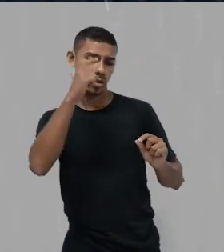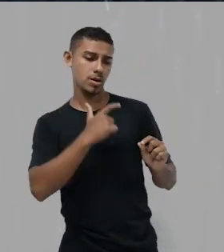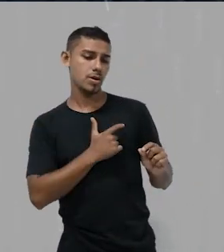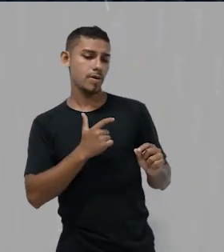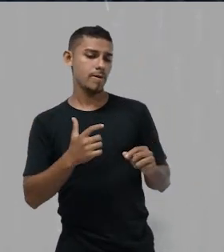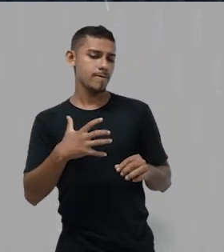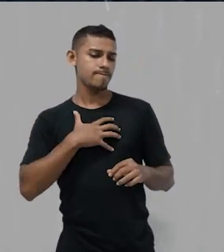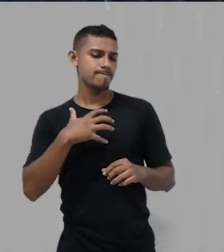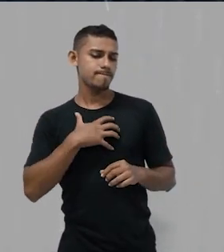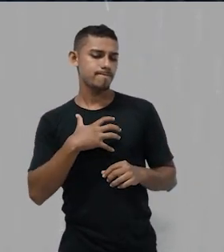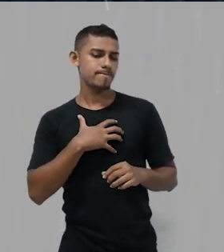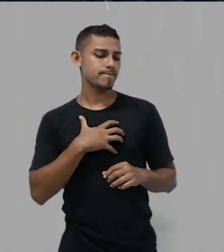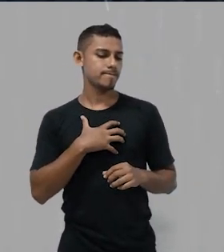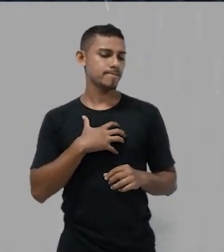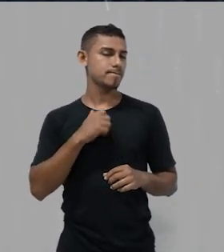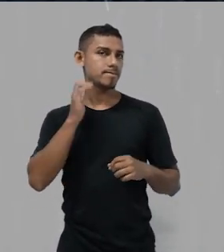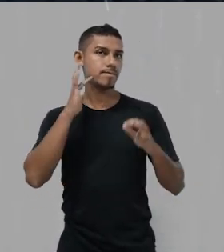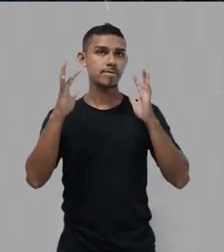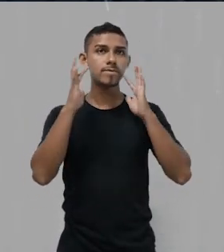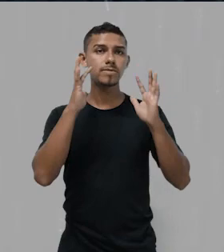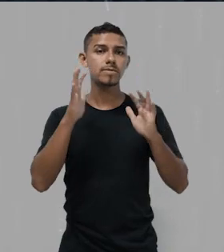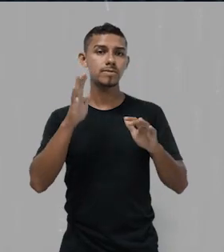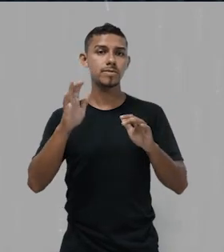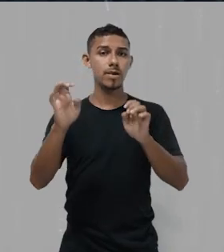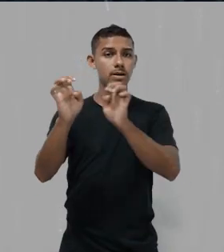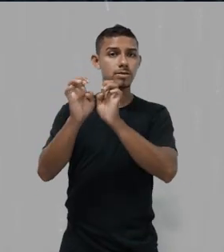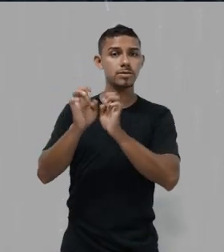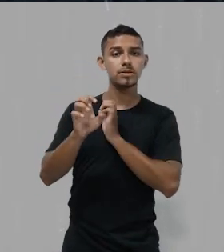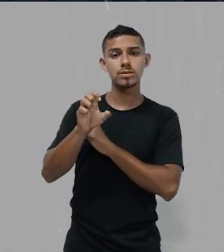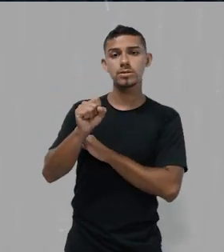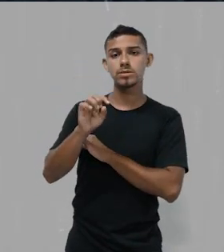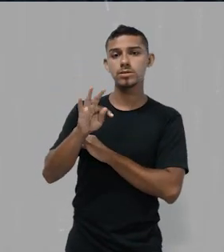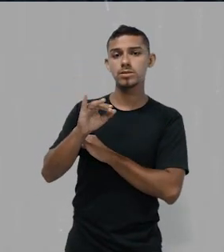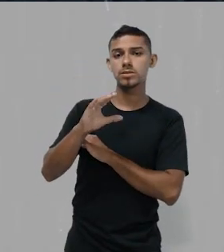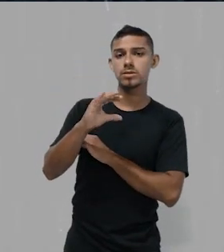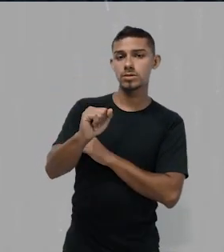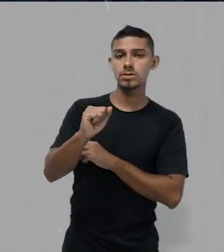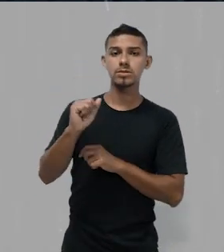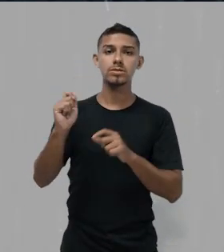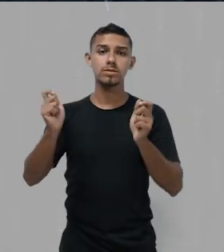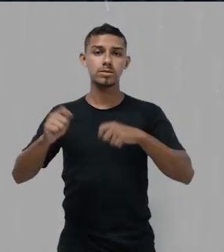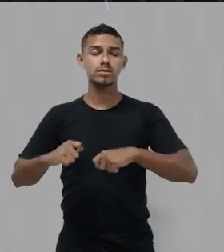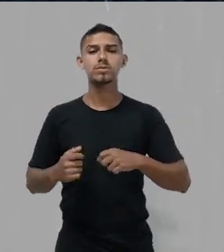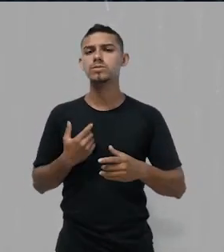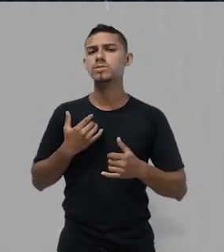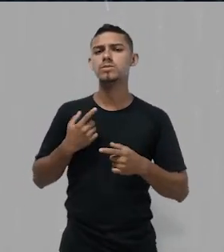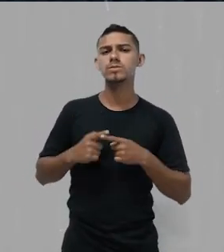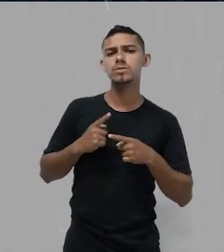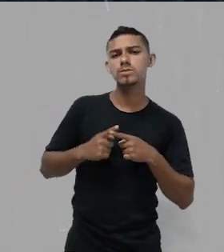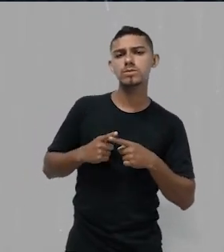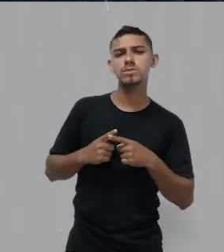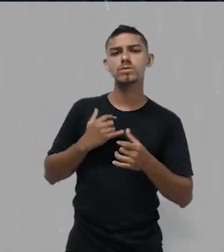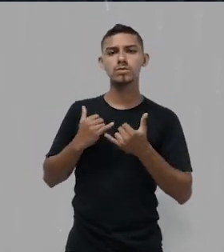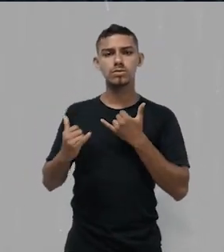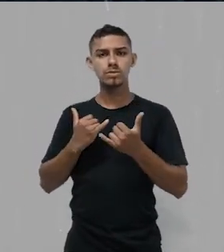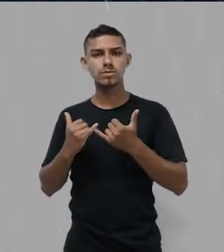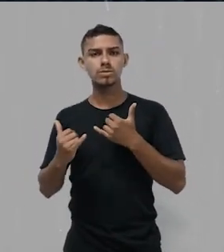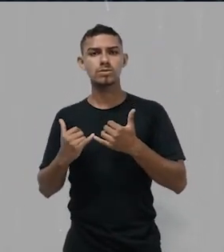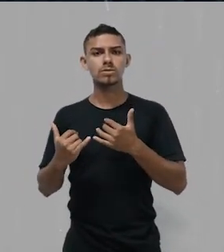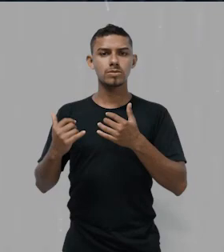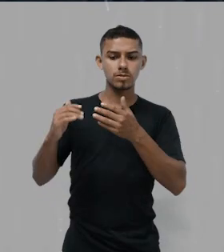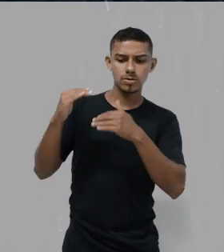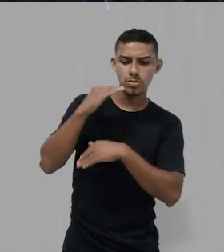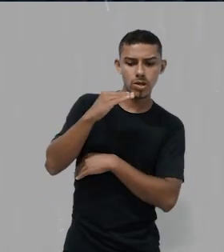sinto quando eu olho uma obra daquela? Será que a estética do cubismo é agradável para mim? Por que que parece tão deformado se eu gosto de coisas mais